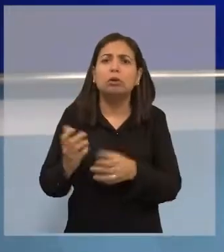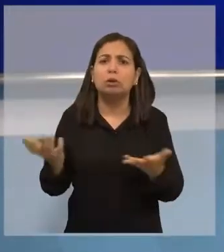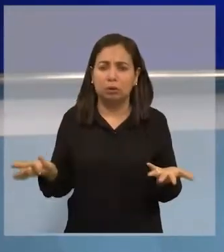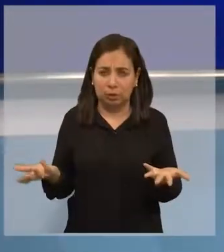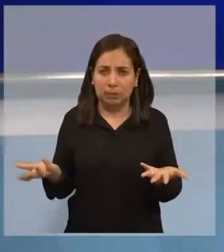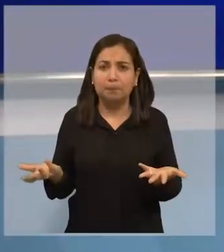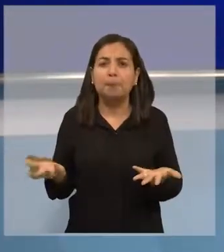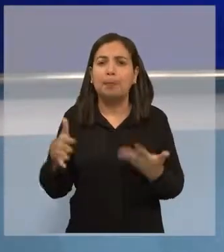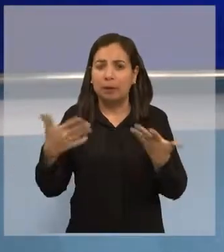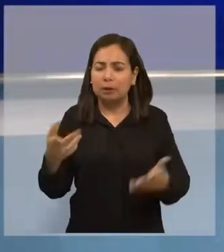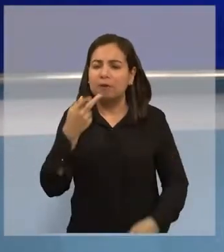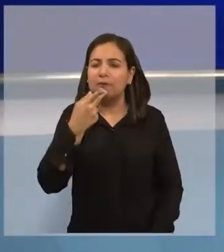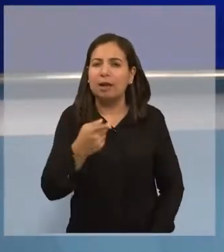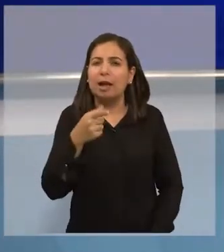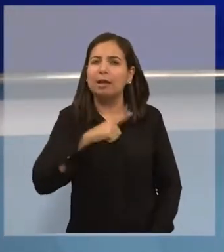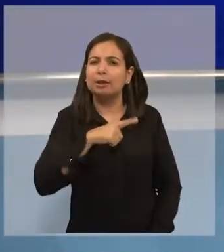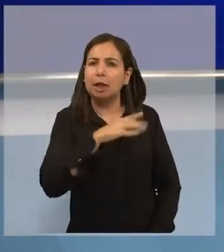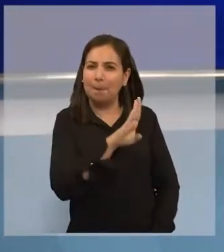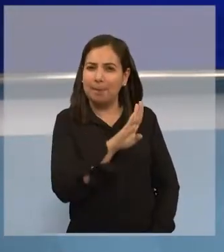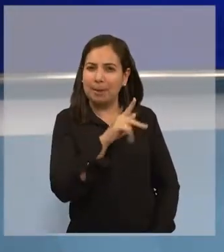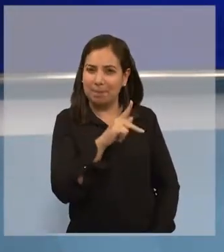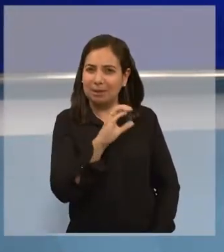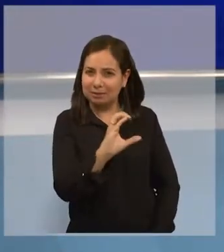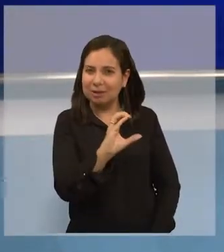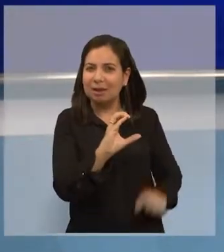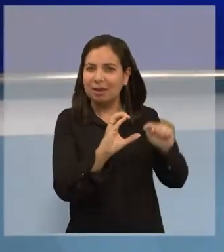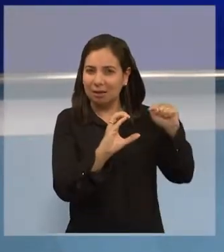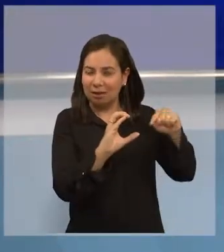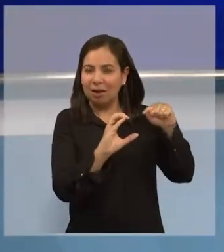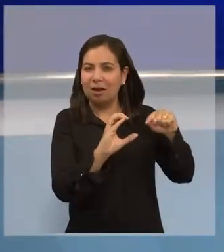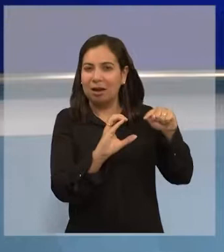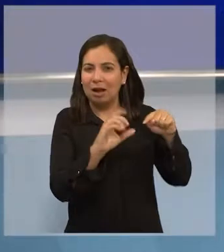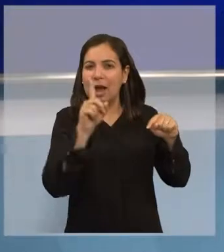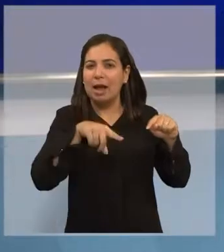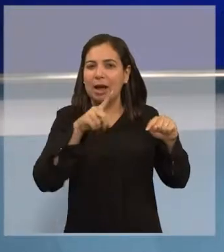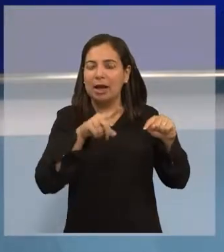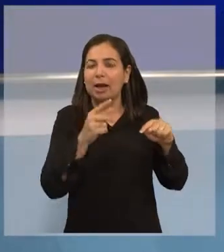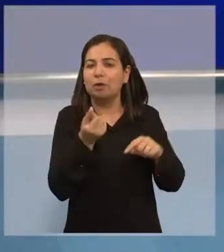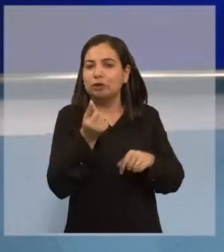chamado BPC, que é o plano de